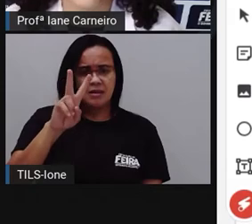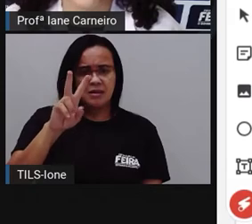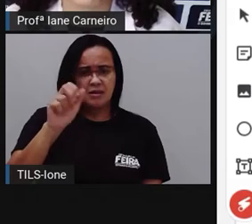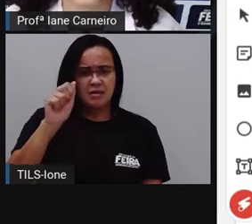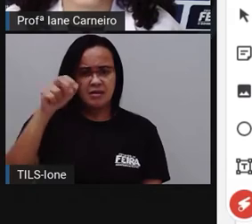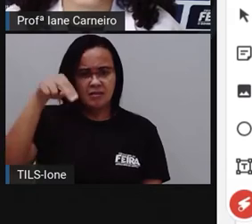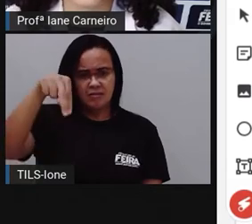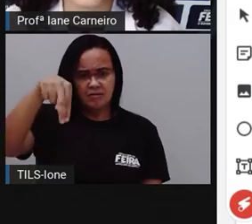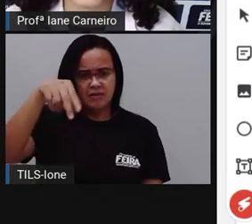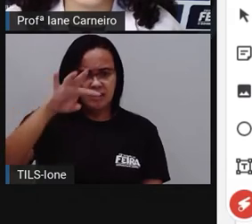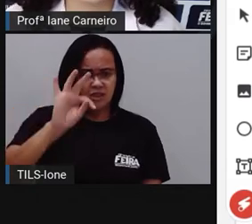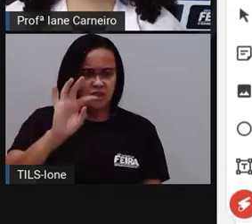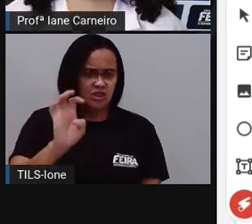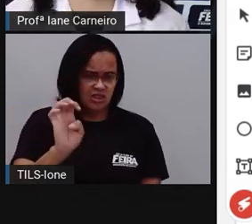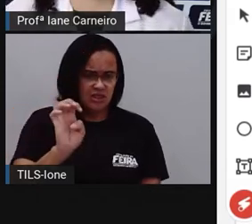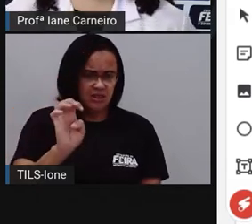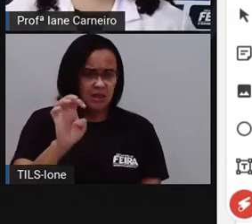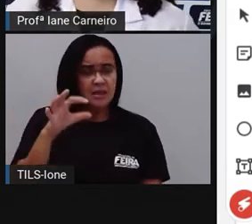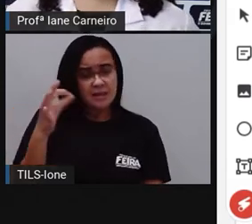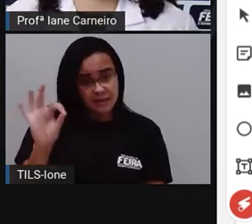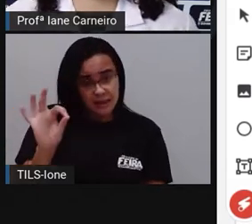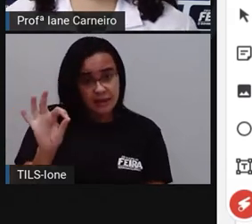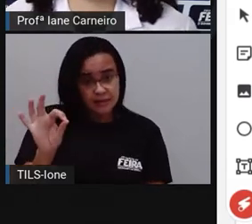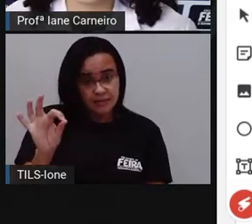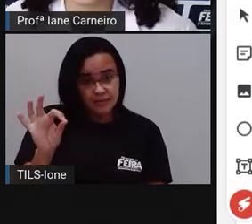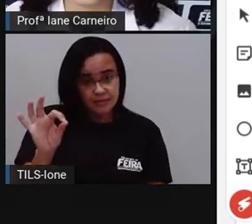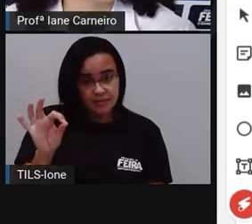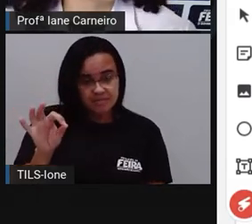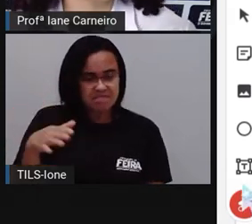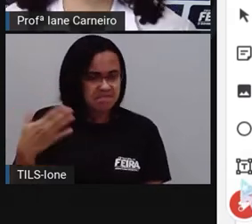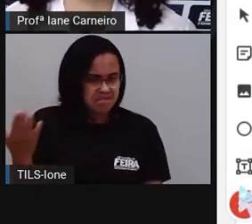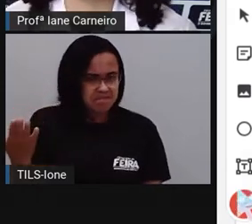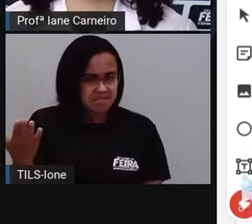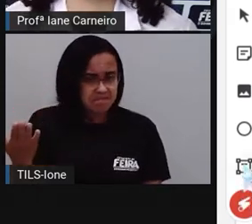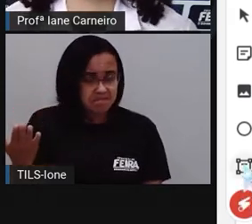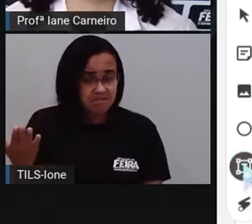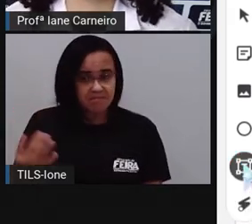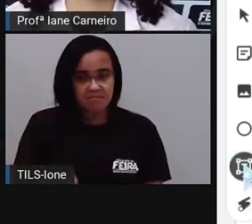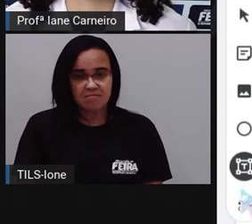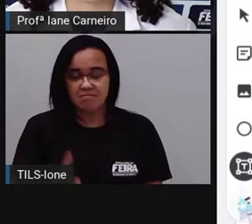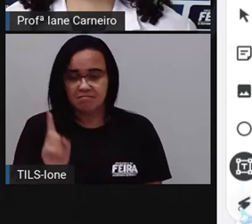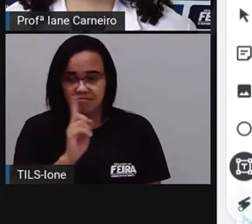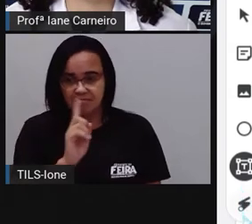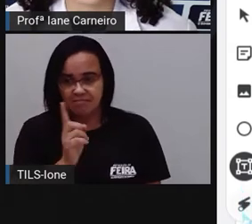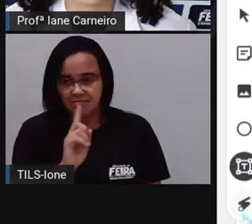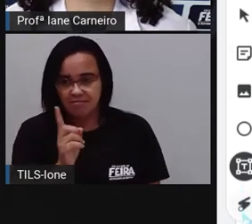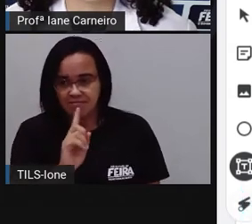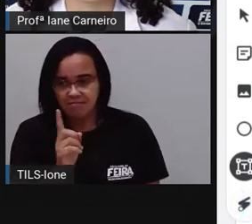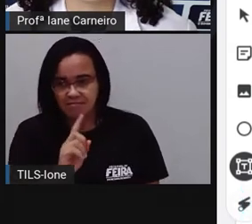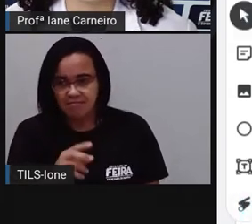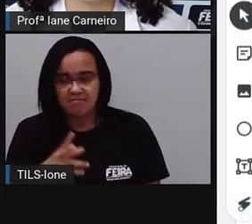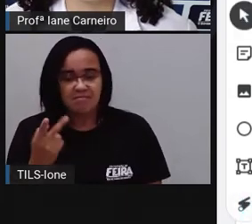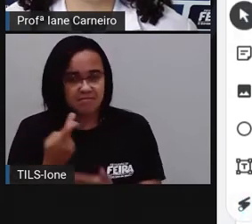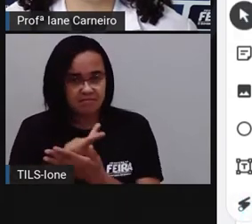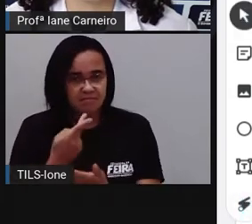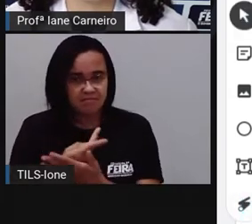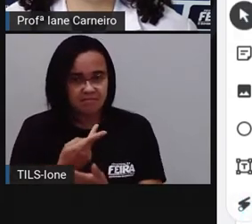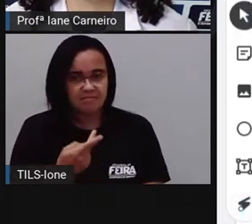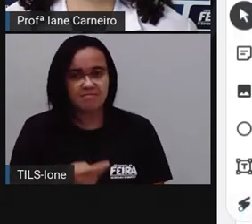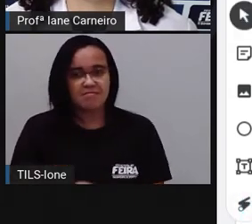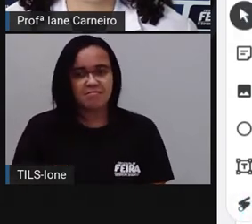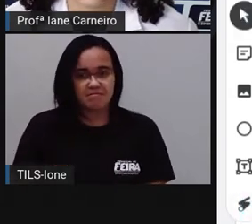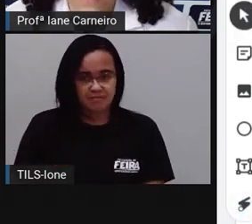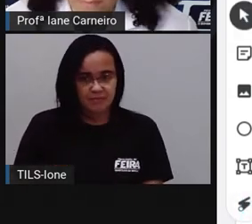le. Levante, elefante, não, o que é que tá de errado aqui?